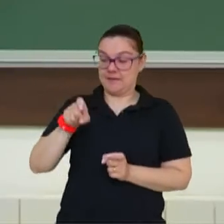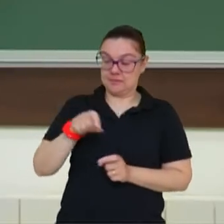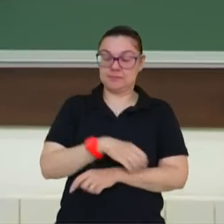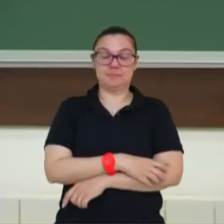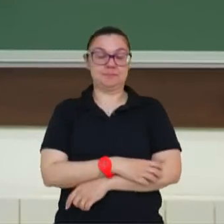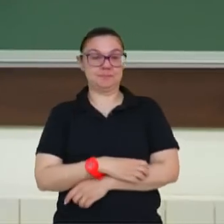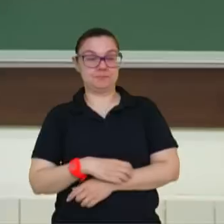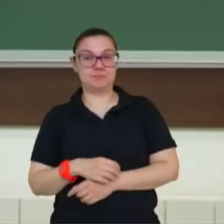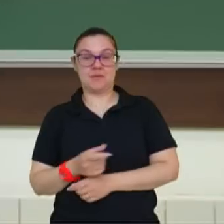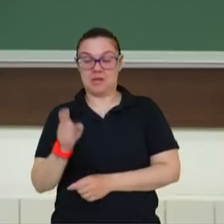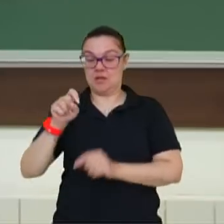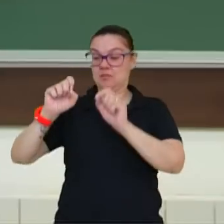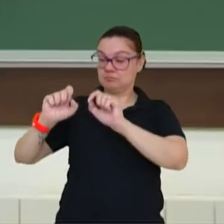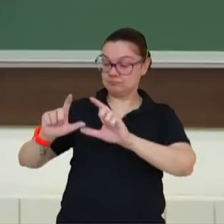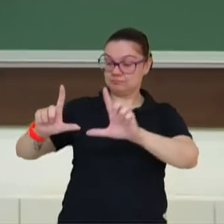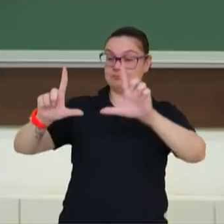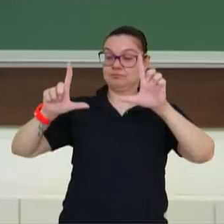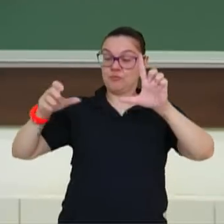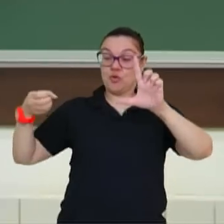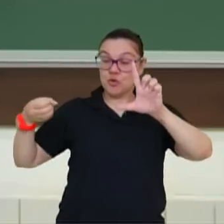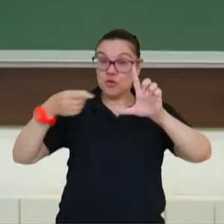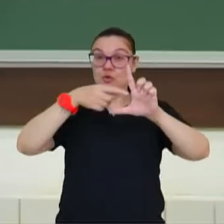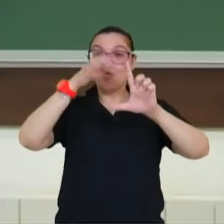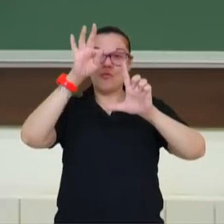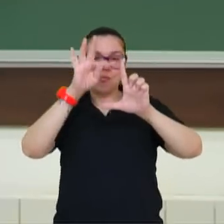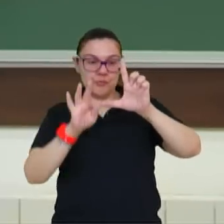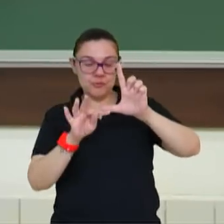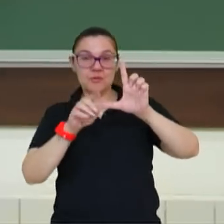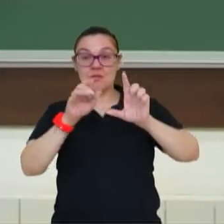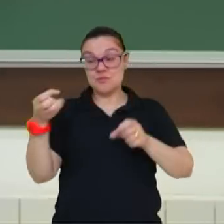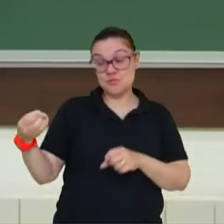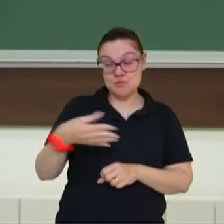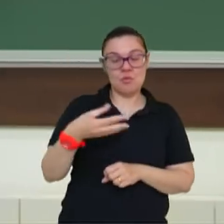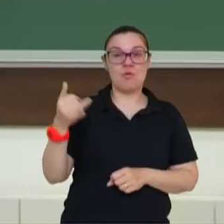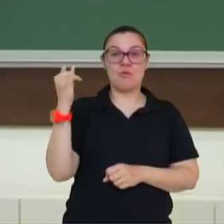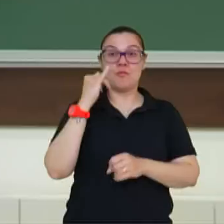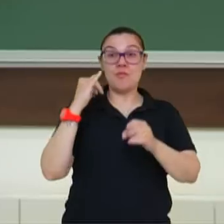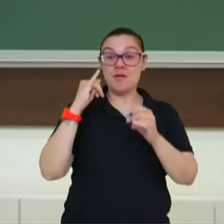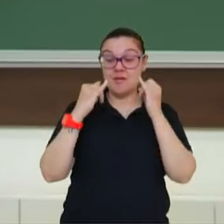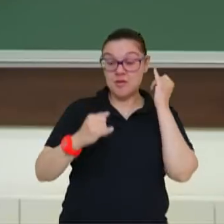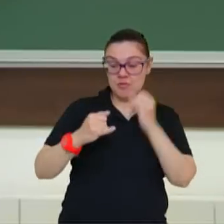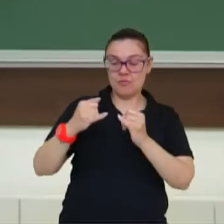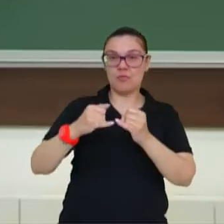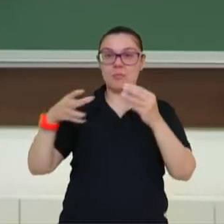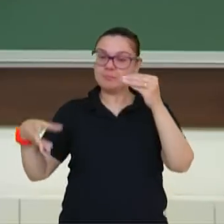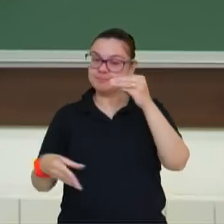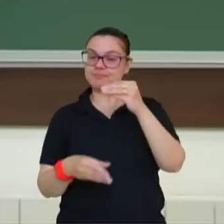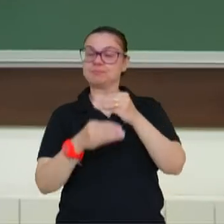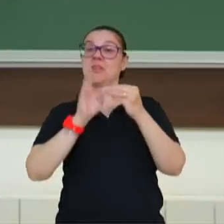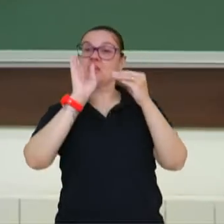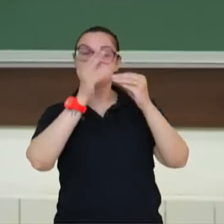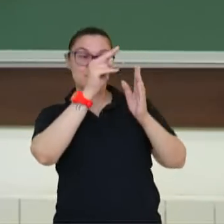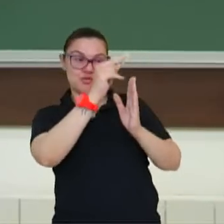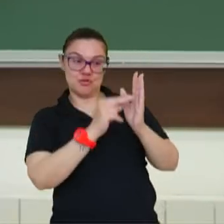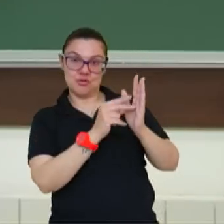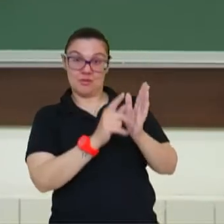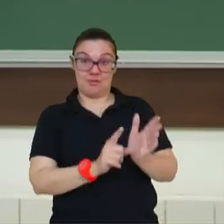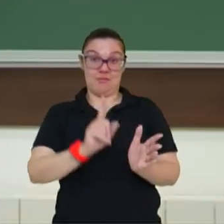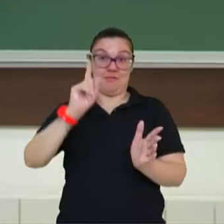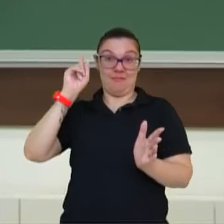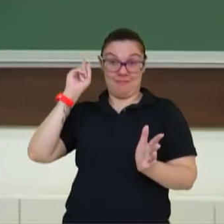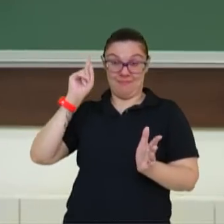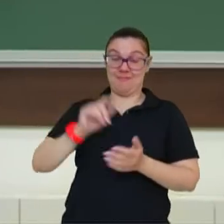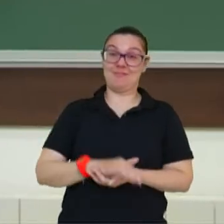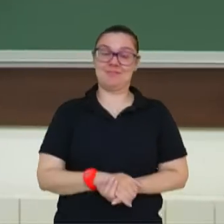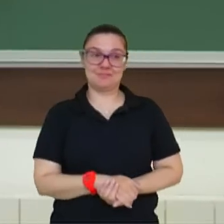né? Aí você clica, você obtém uma outra informação contemplando aquilo que você